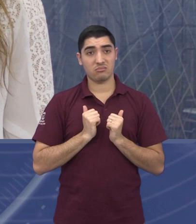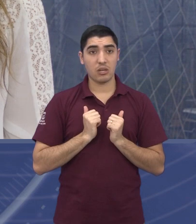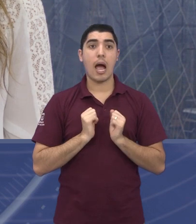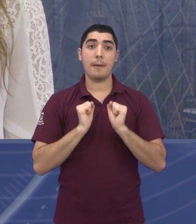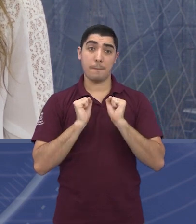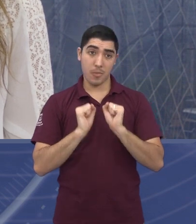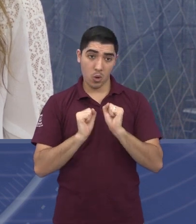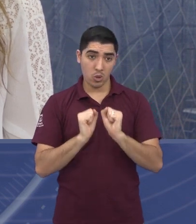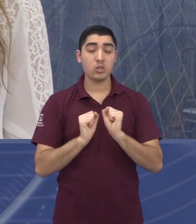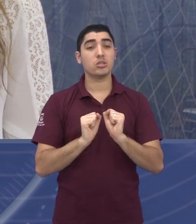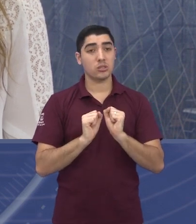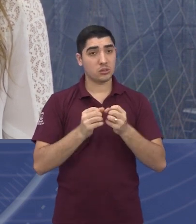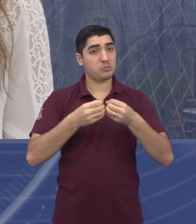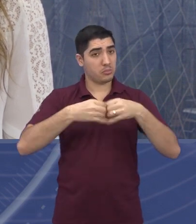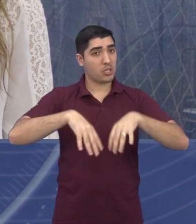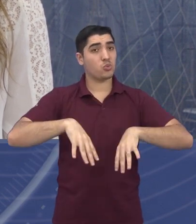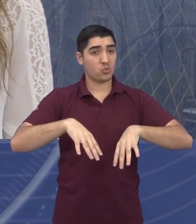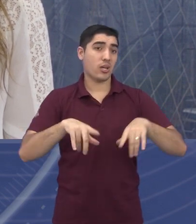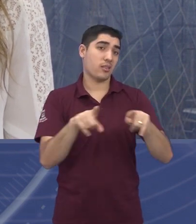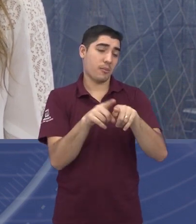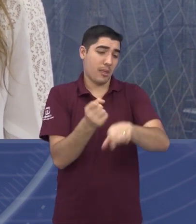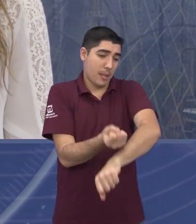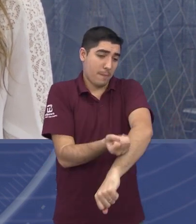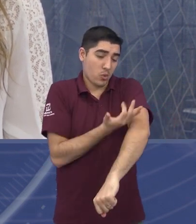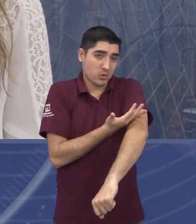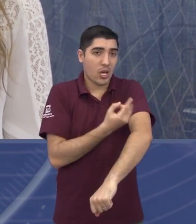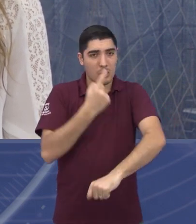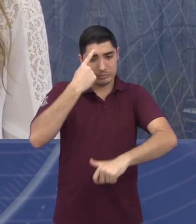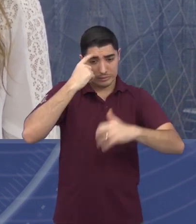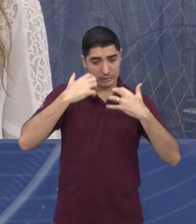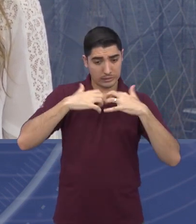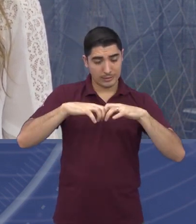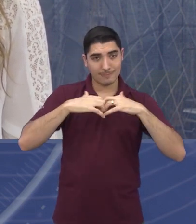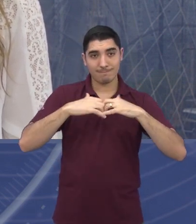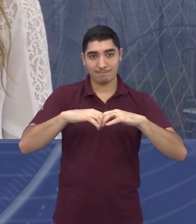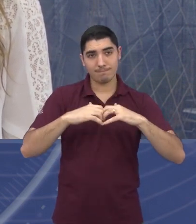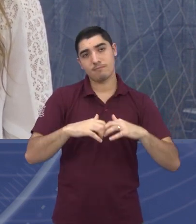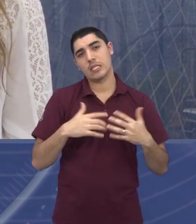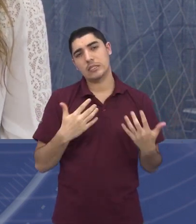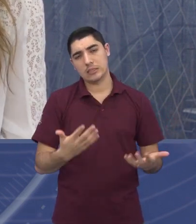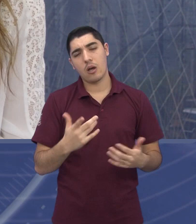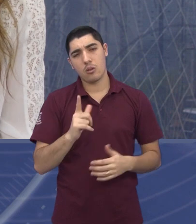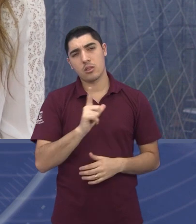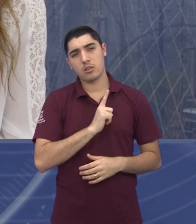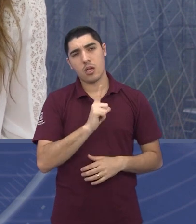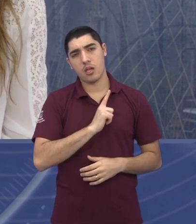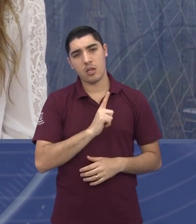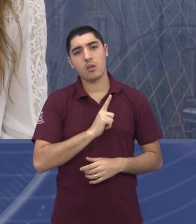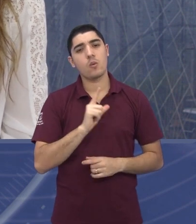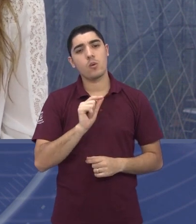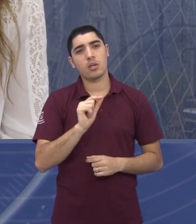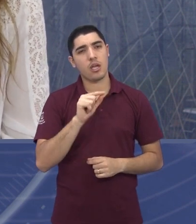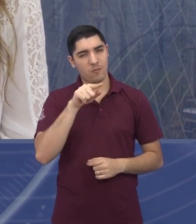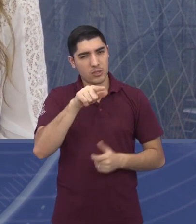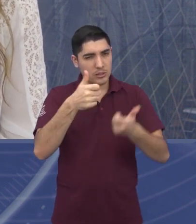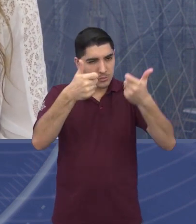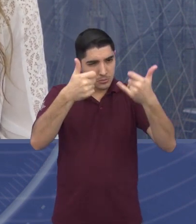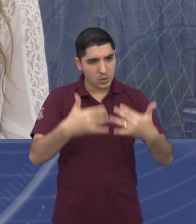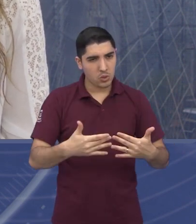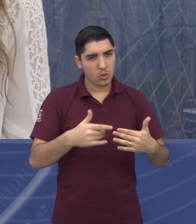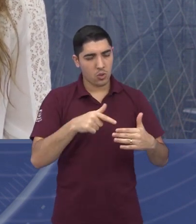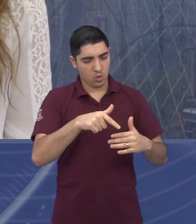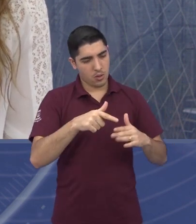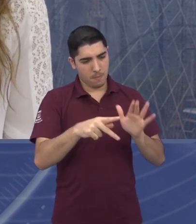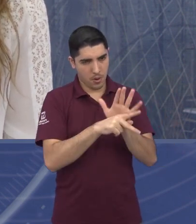Isso afeta até a questão emocional, psíquica. Uma coisa que conta muito nisso, né? Você falou do processo